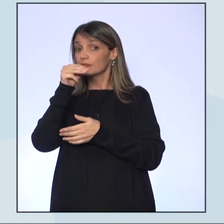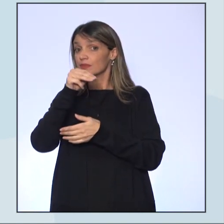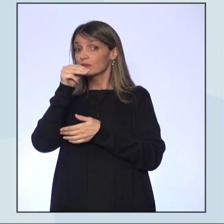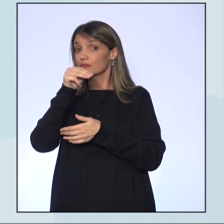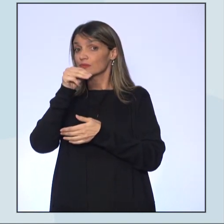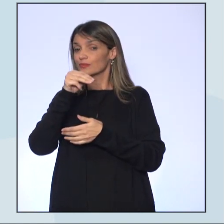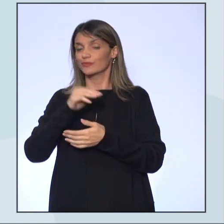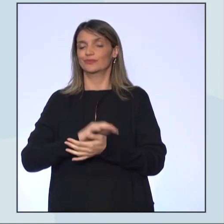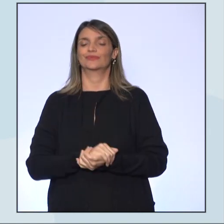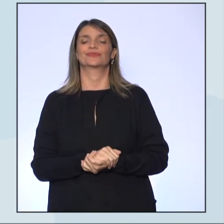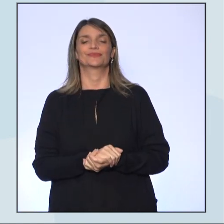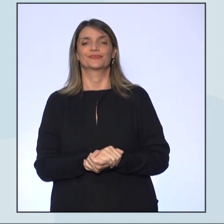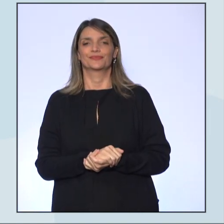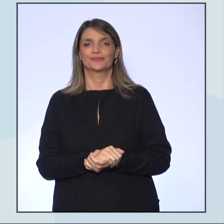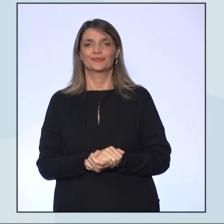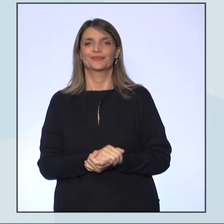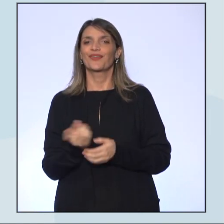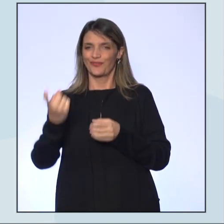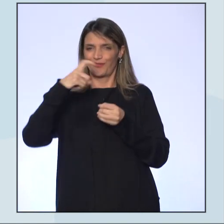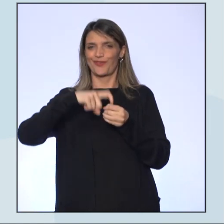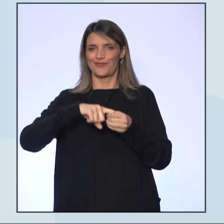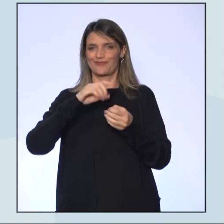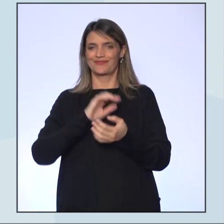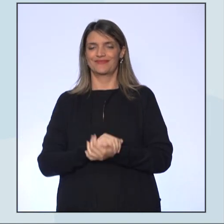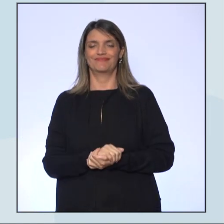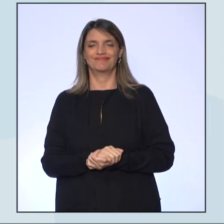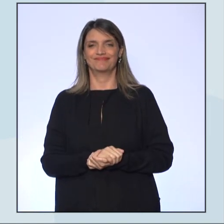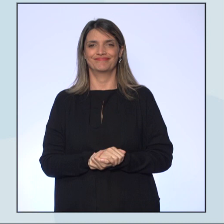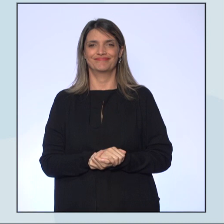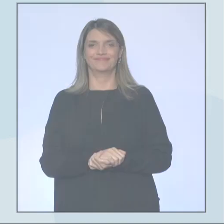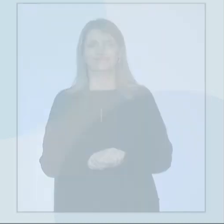3, vai ser só 2. Então, daqui a 2 minutos a gente volta.